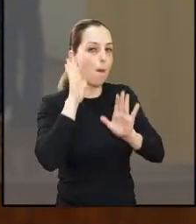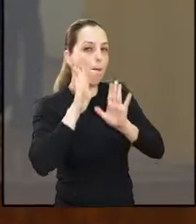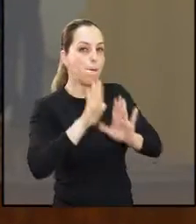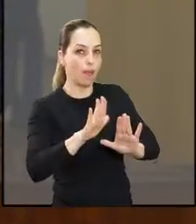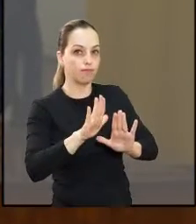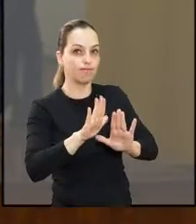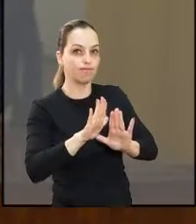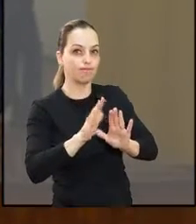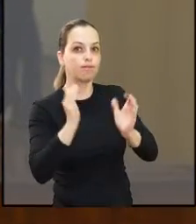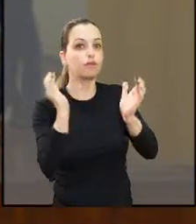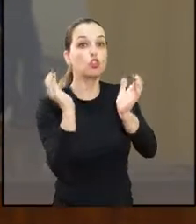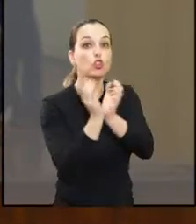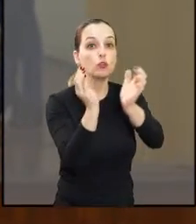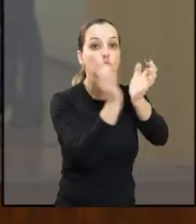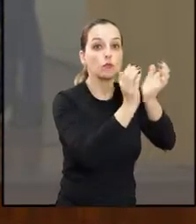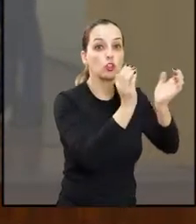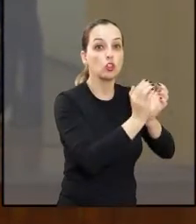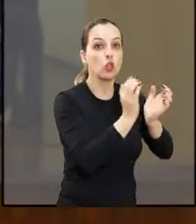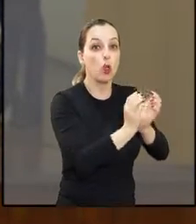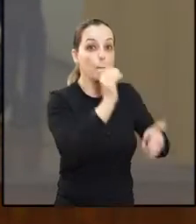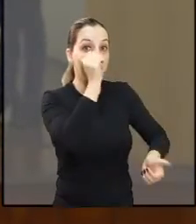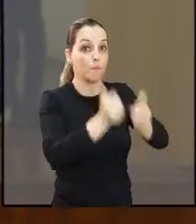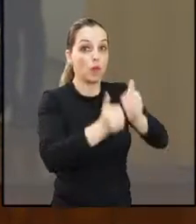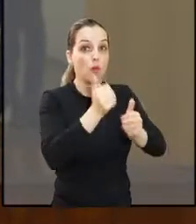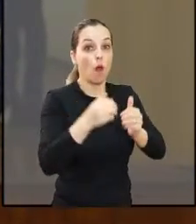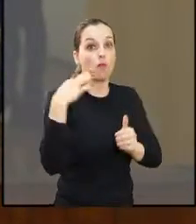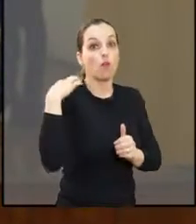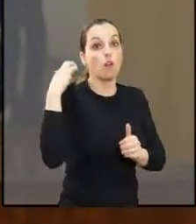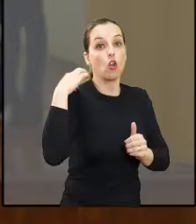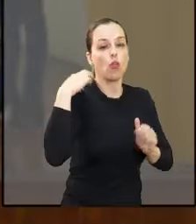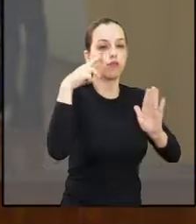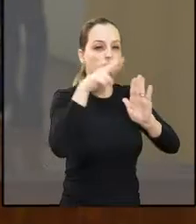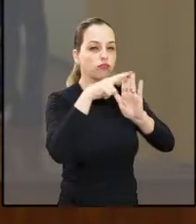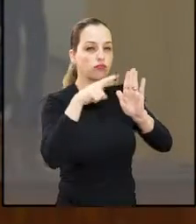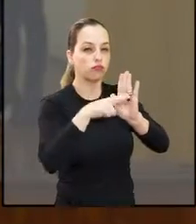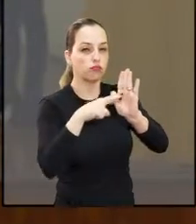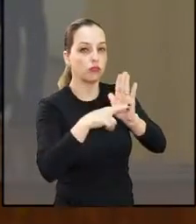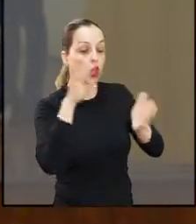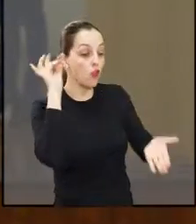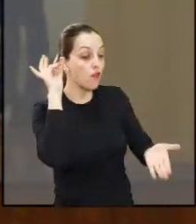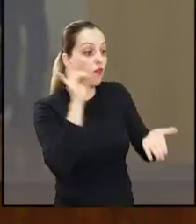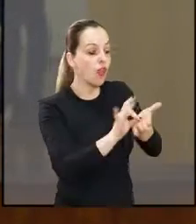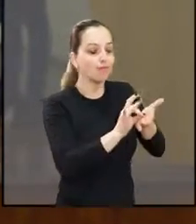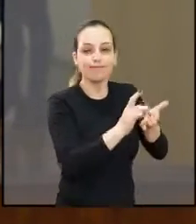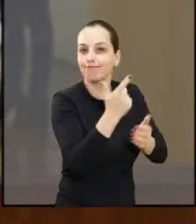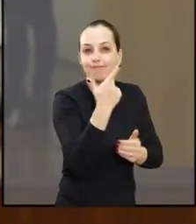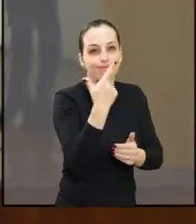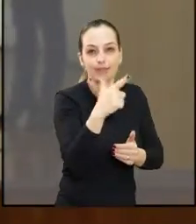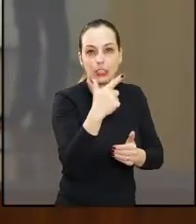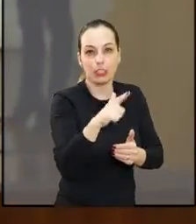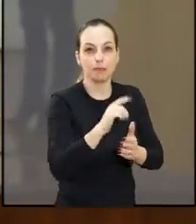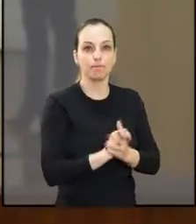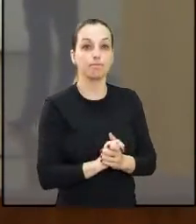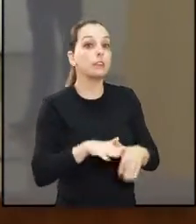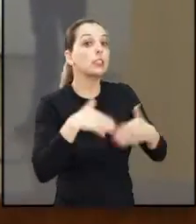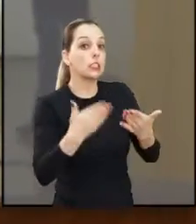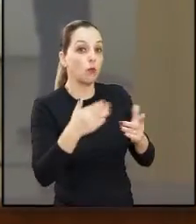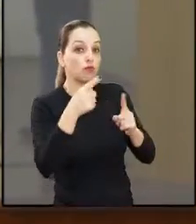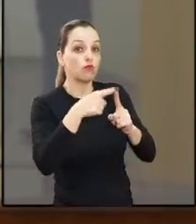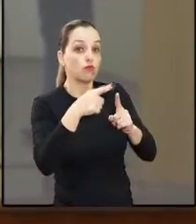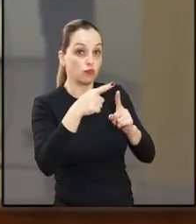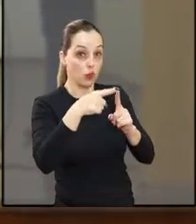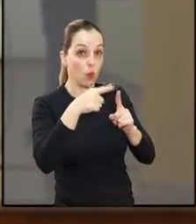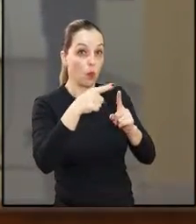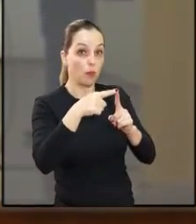dessas equipes e o que faz com que a liga também na Federação Paulista de Futebol ela esteja numa condição irregular. Então,